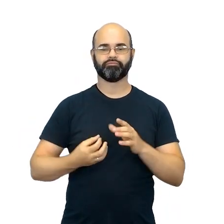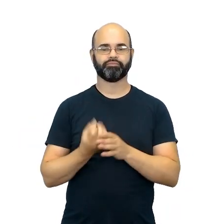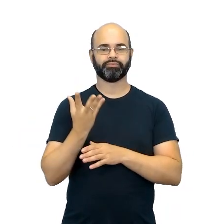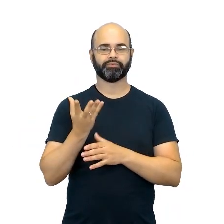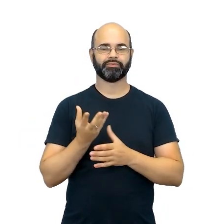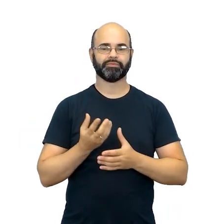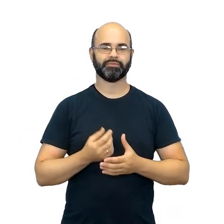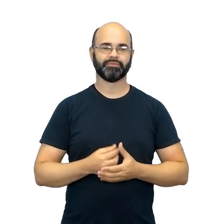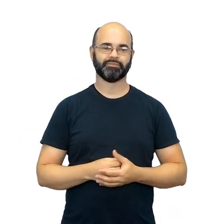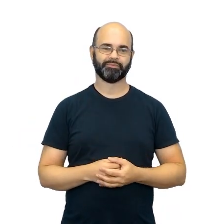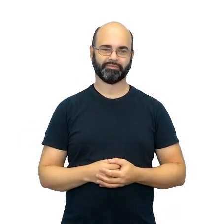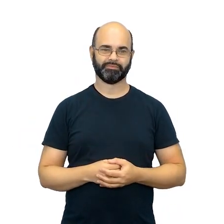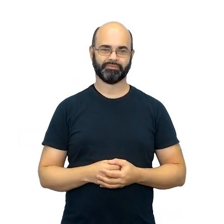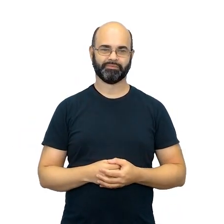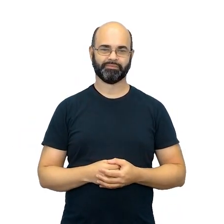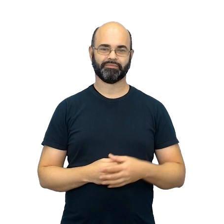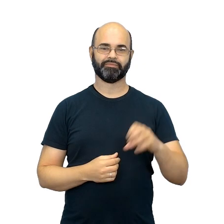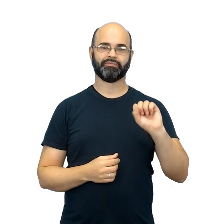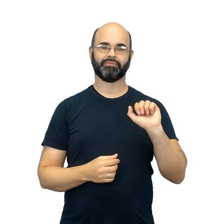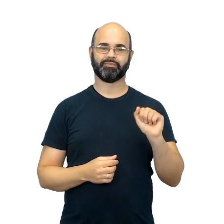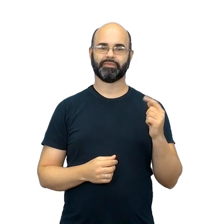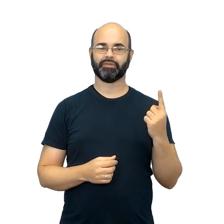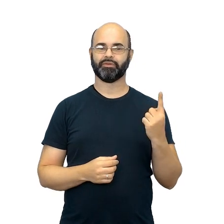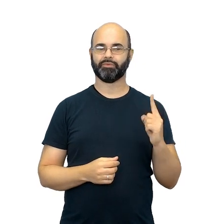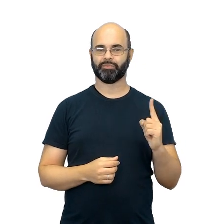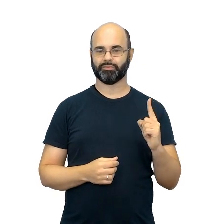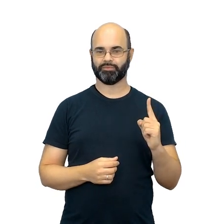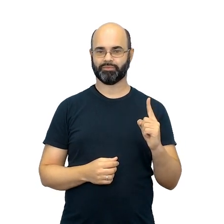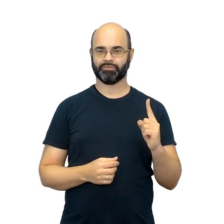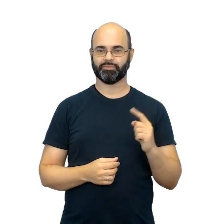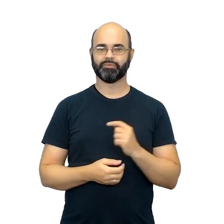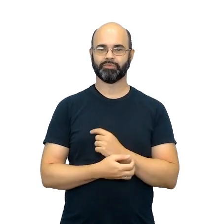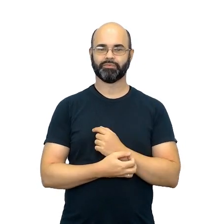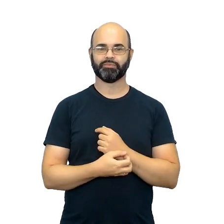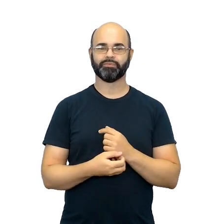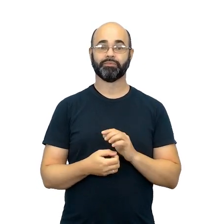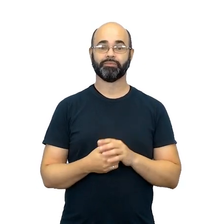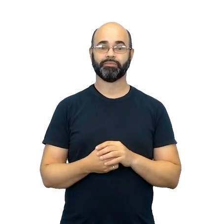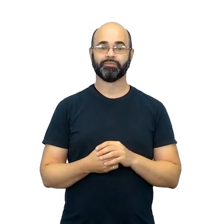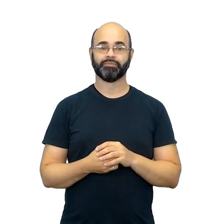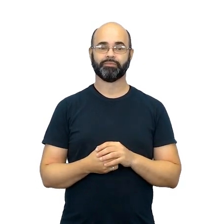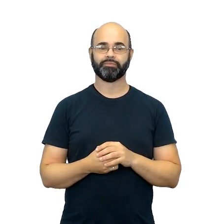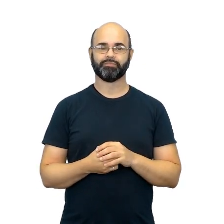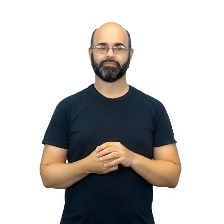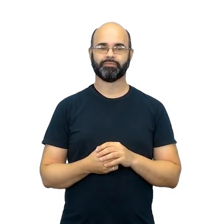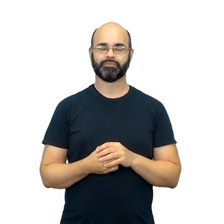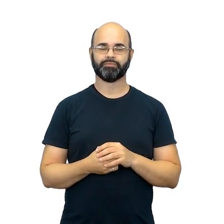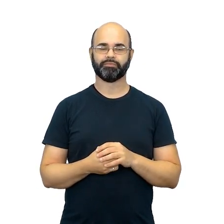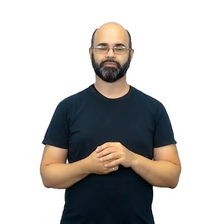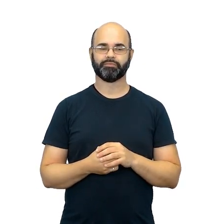Na SA1, a habilidade, né, essencial que estamos trazendo